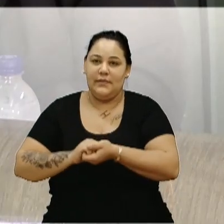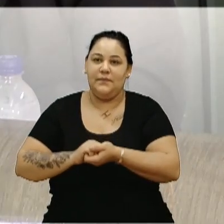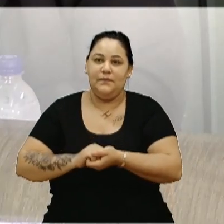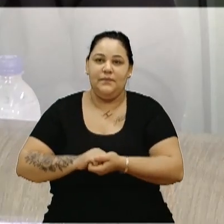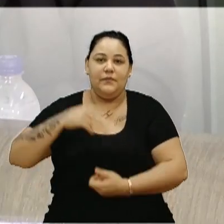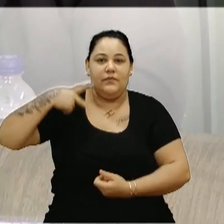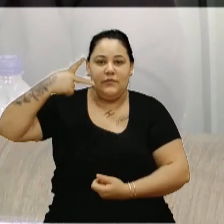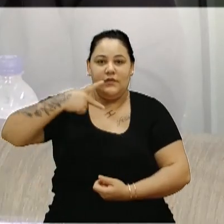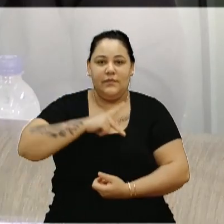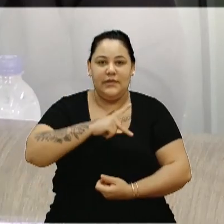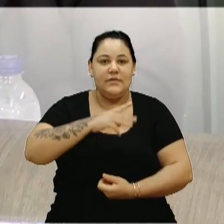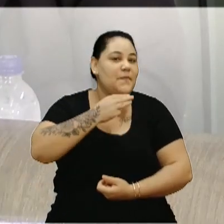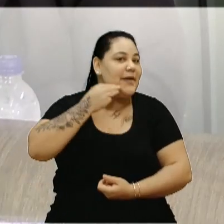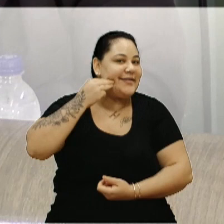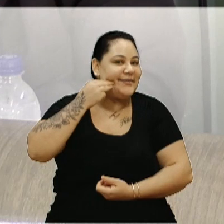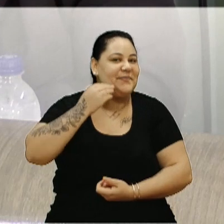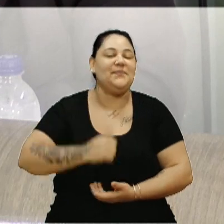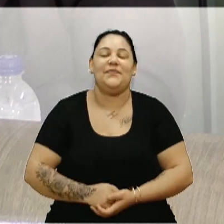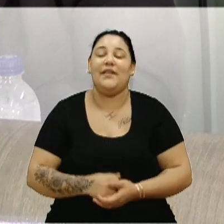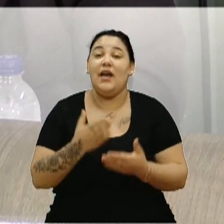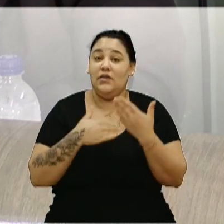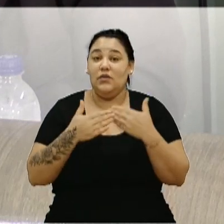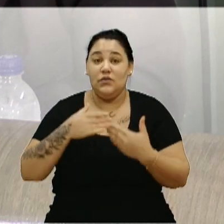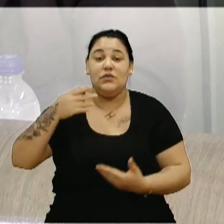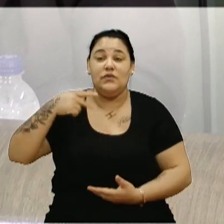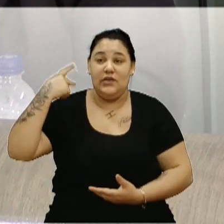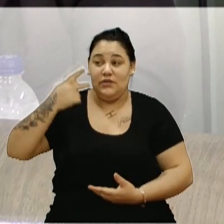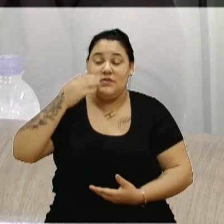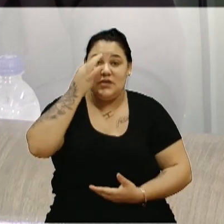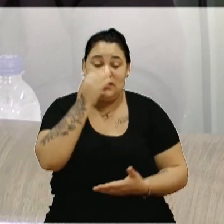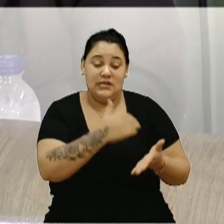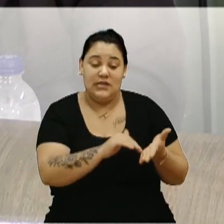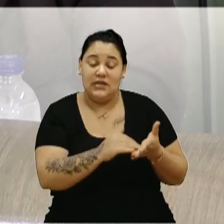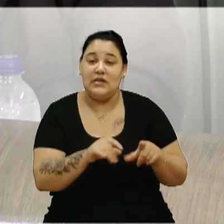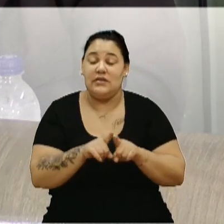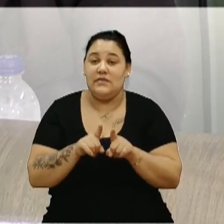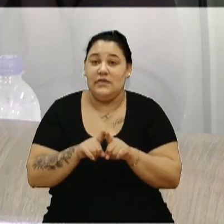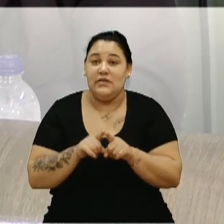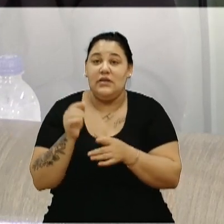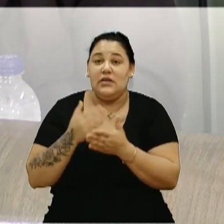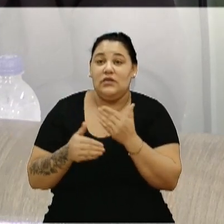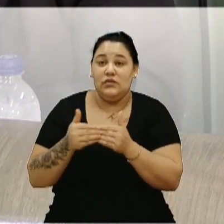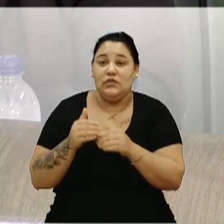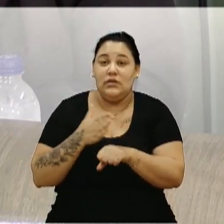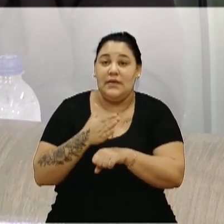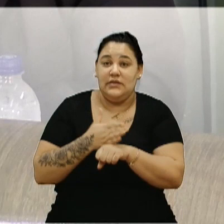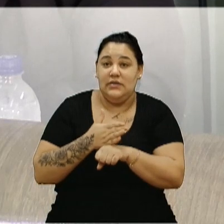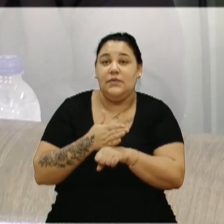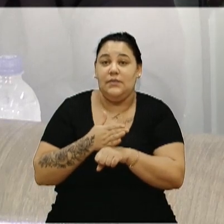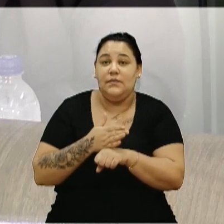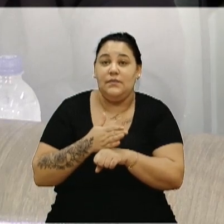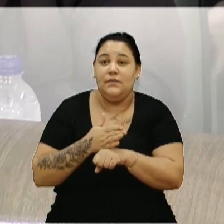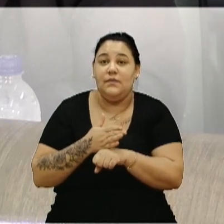Marisol Santos, cumprimentar todos os vereadores presentes, secretários, todos aqueles que participam desta